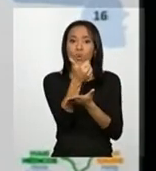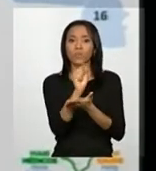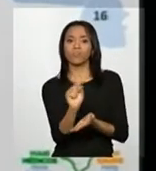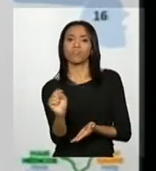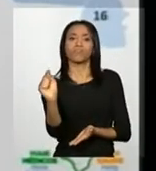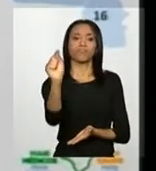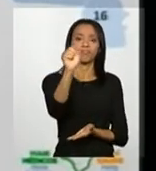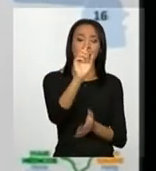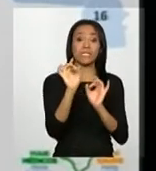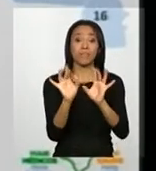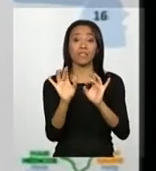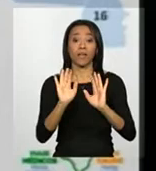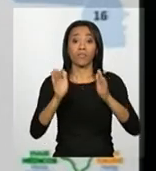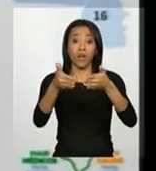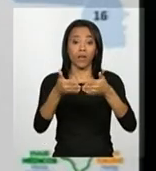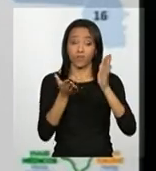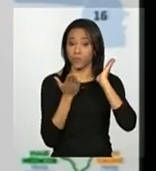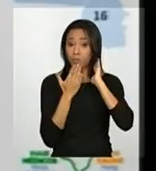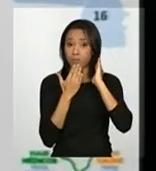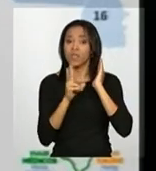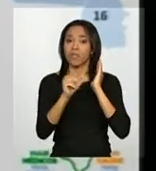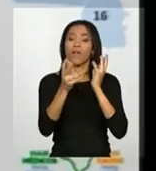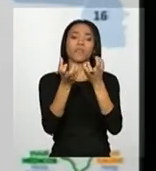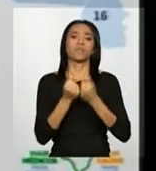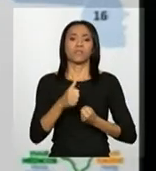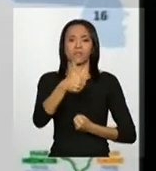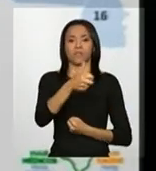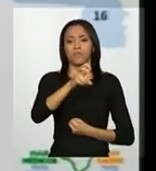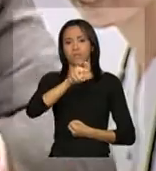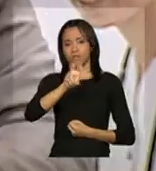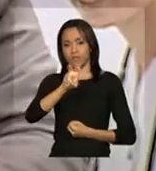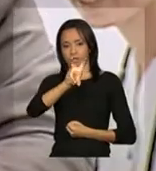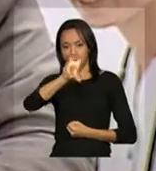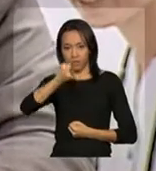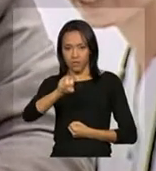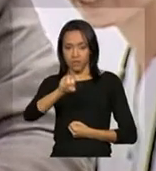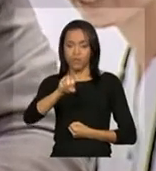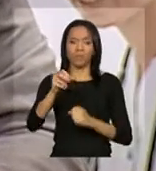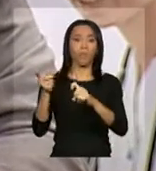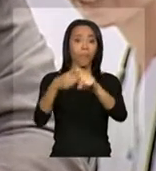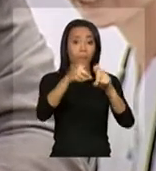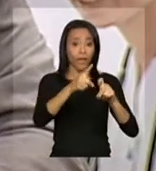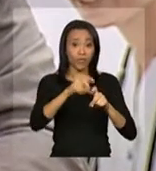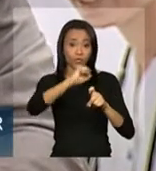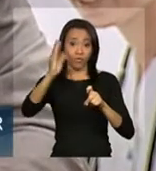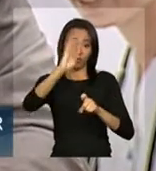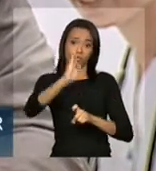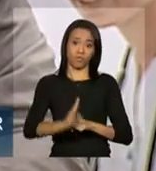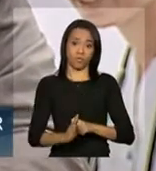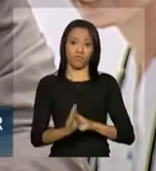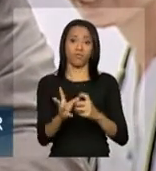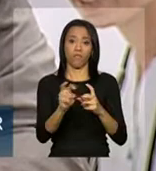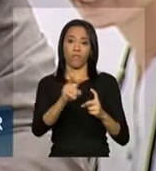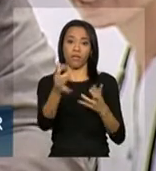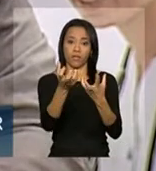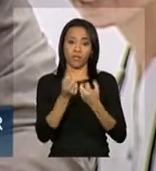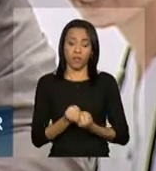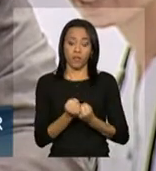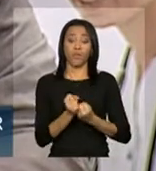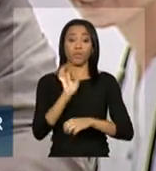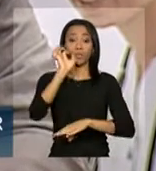sanitários especiais indígenas que receberão 157 médicos cubanos da cooperação internacional eh o estado do